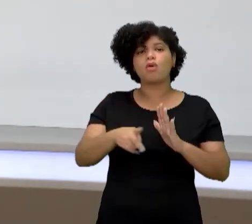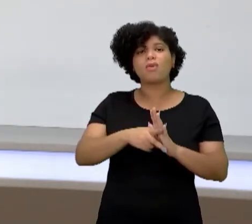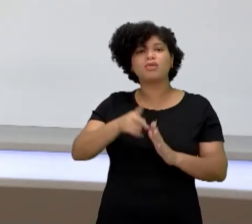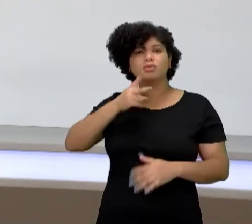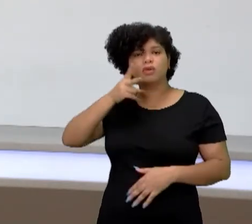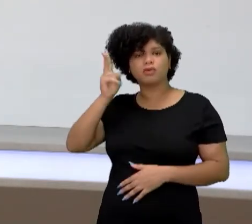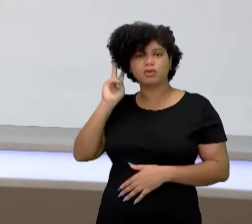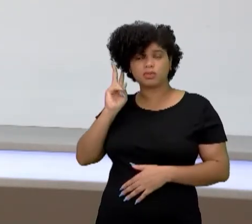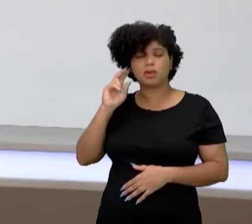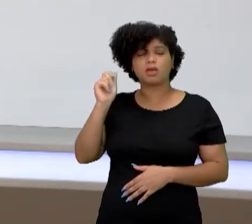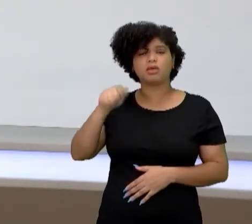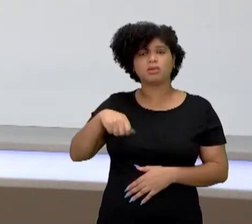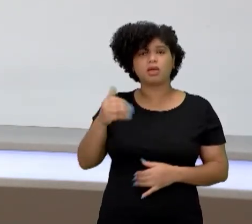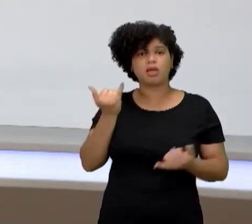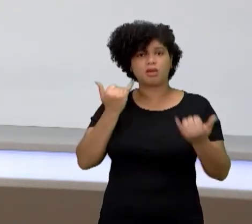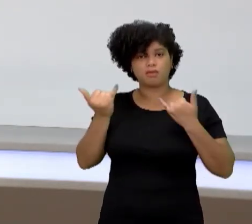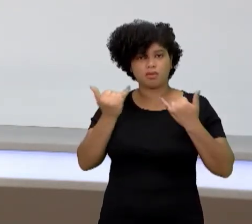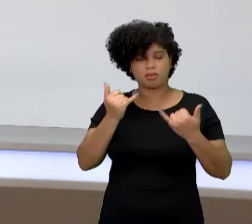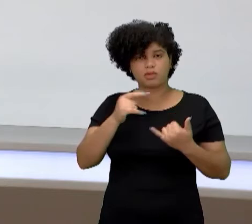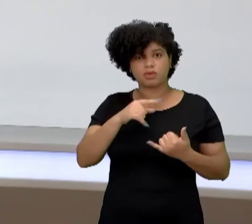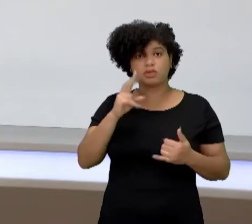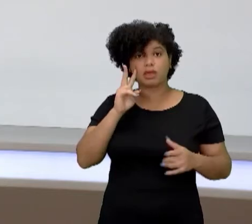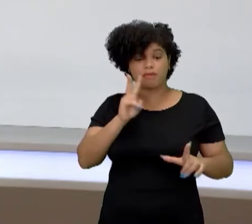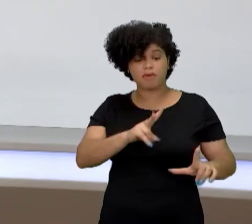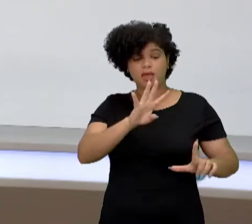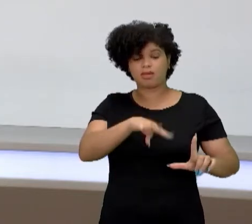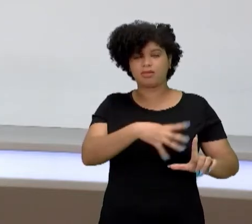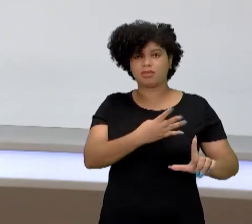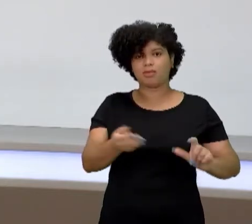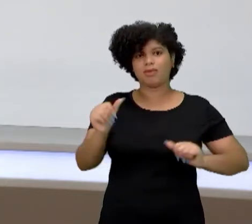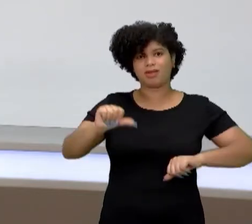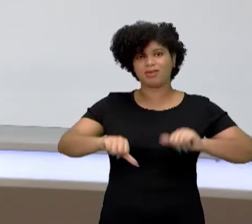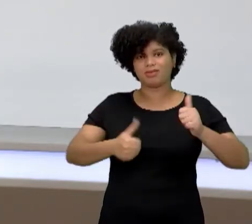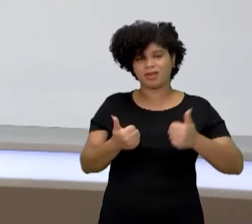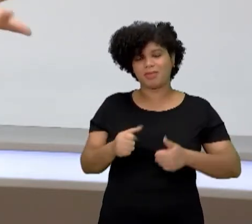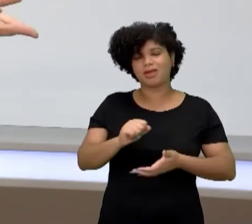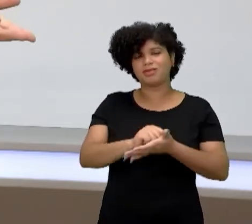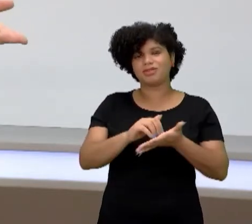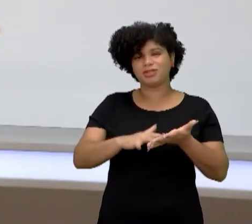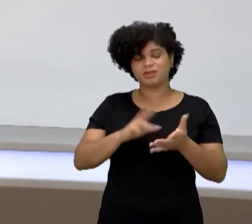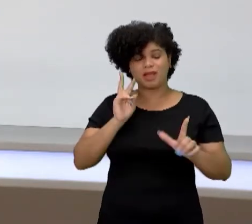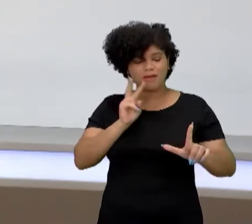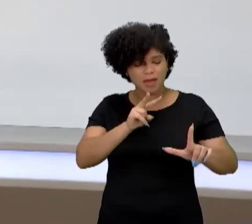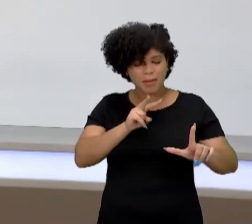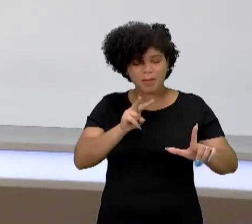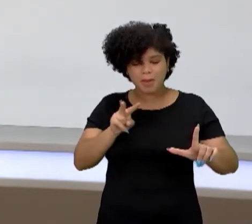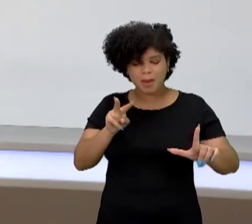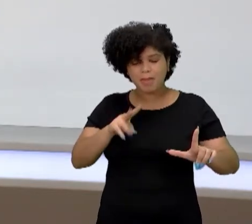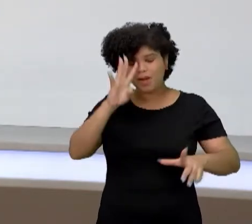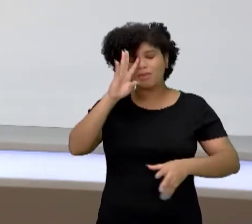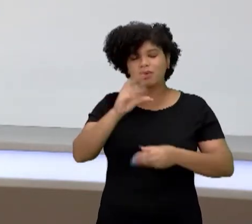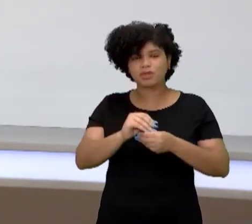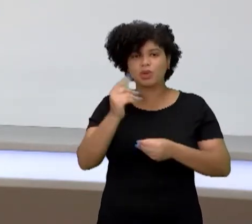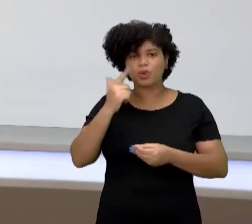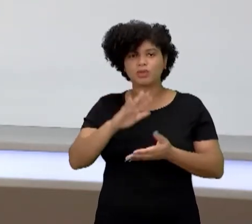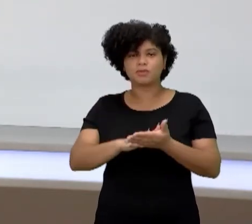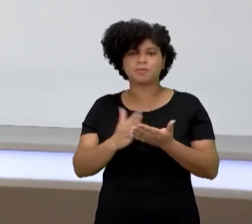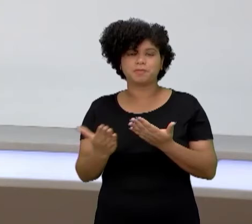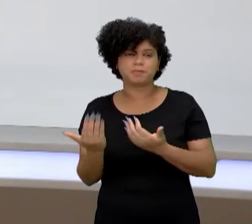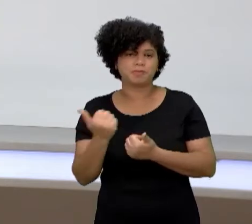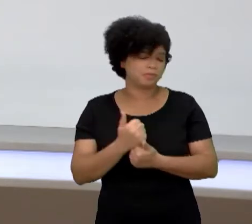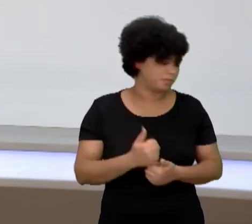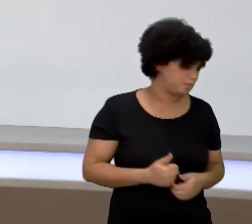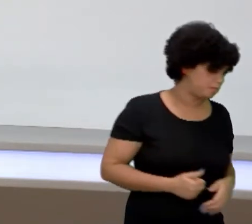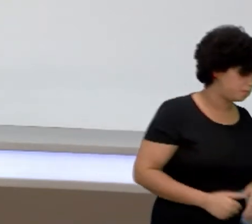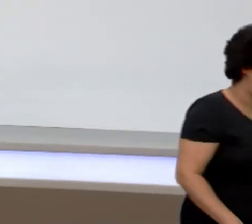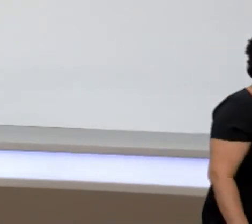você pega todas as informações na tabela periódica. Então, dependendo do exercício, você resolve só de analisar justamente a tabela periódica. Então,